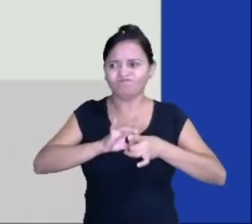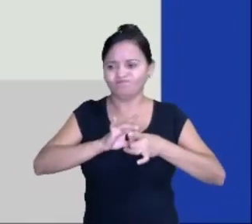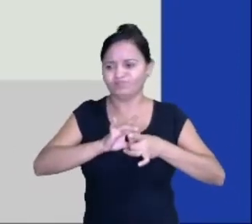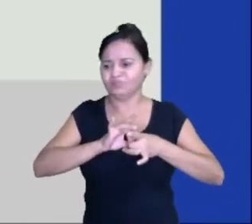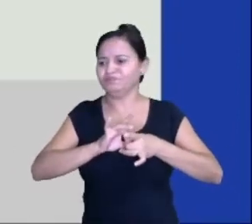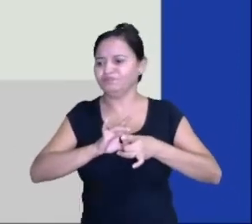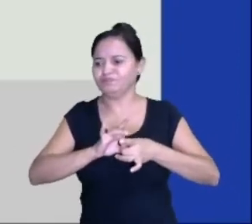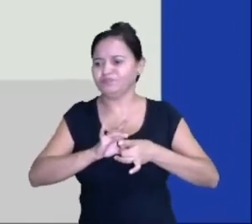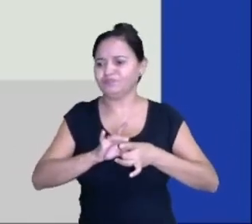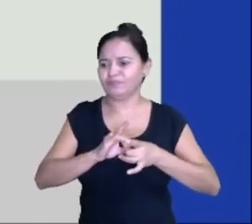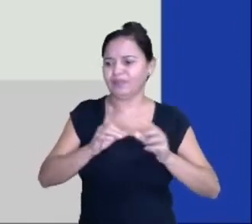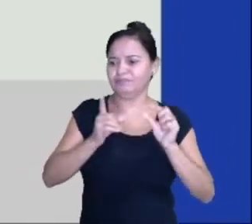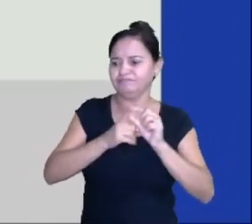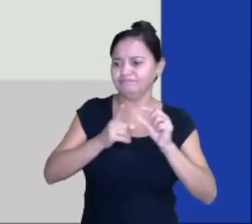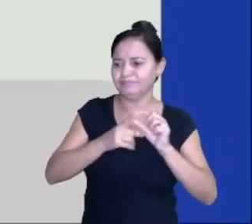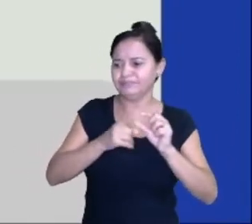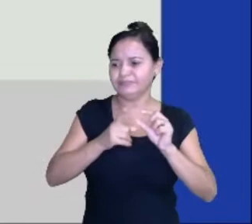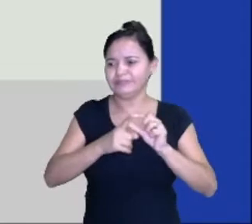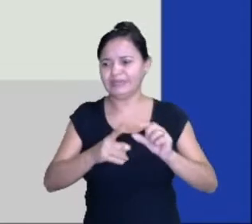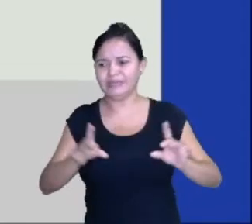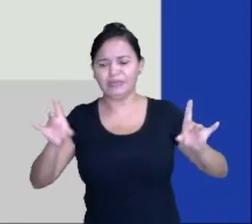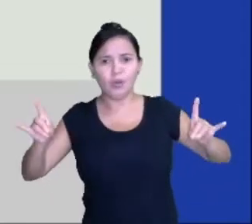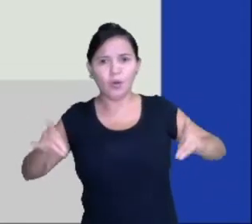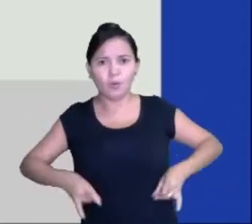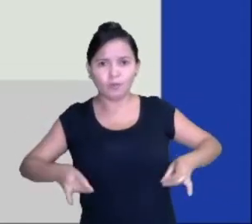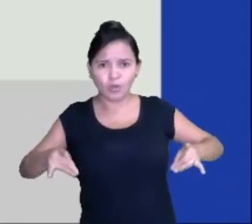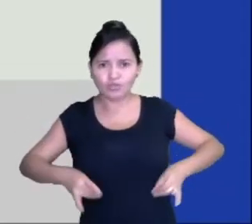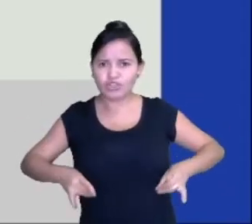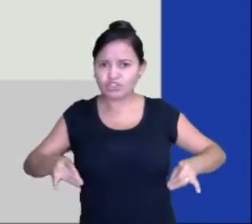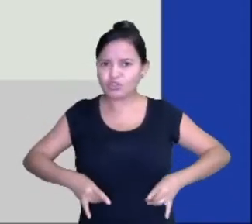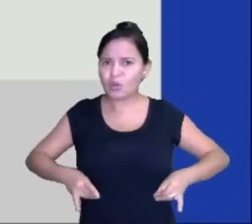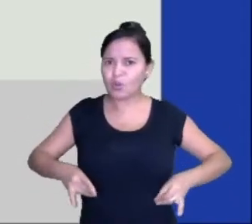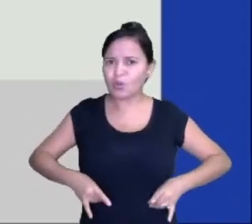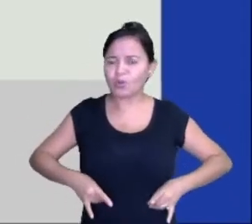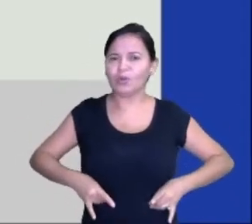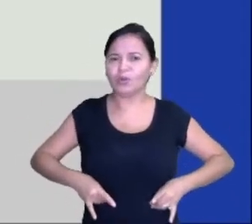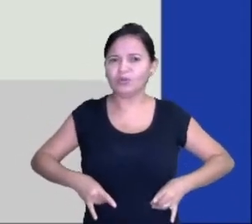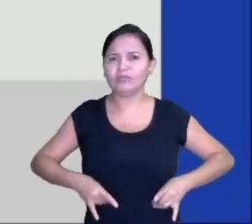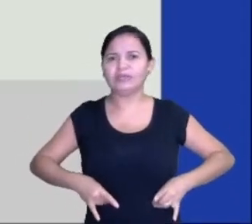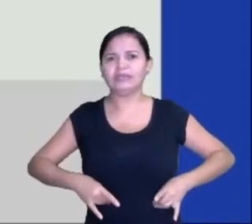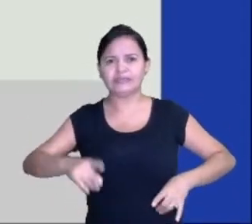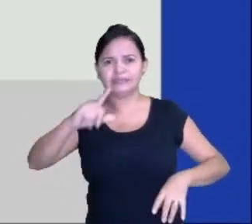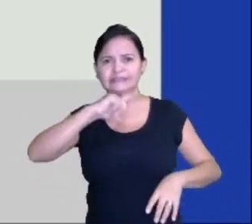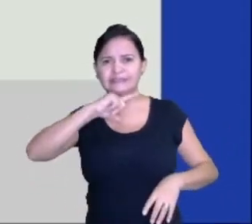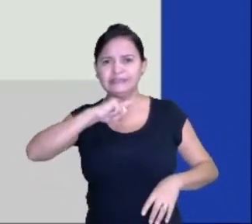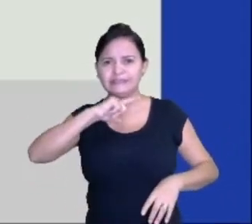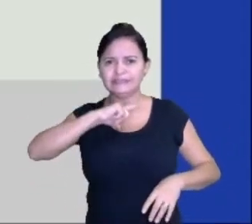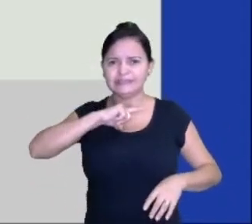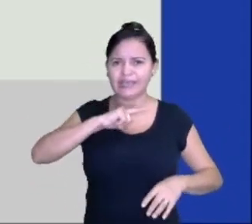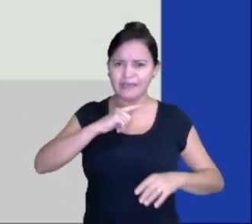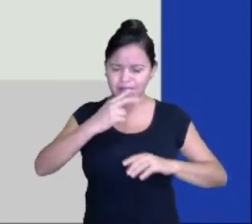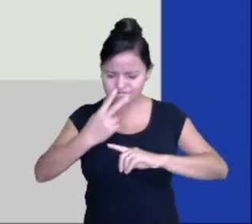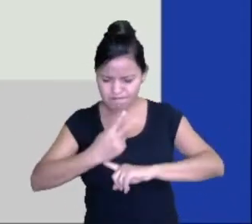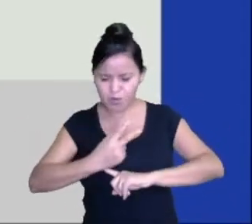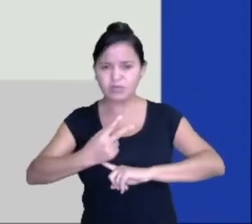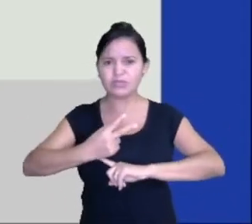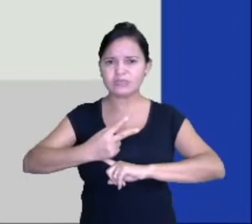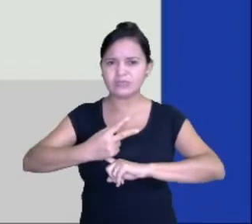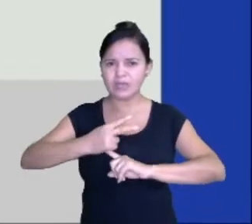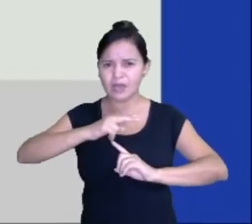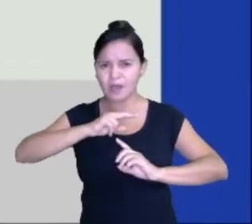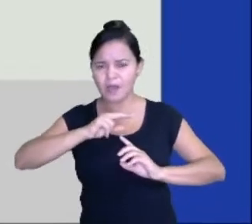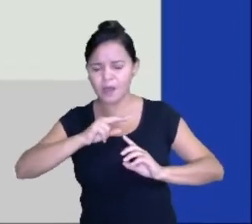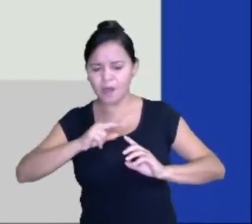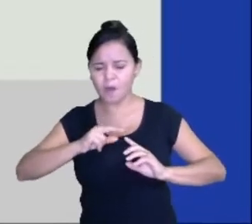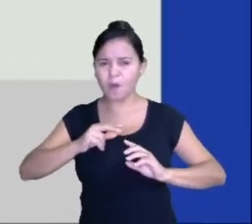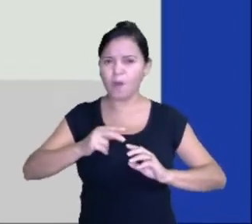mantendo o endométrio, que é uma estrutura que tem a função de ser o abrigo, de ser a fixação do